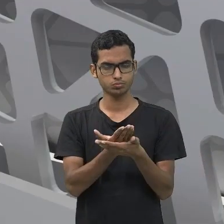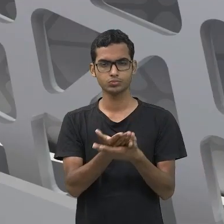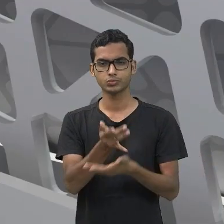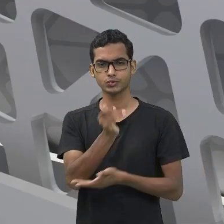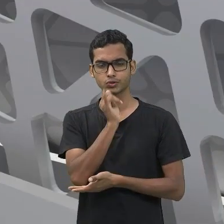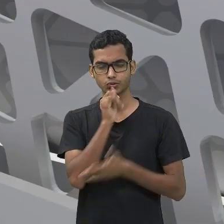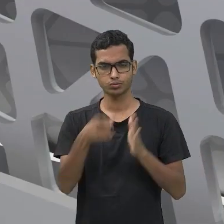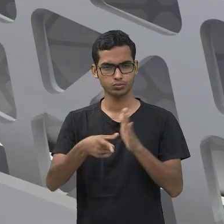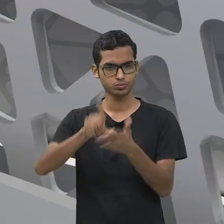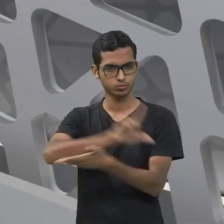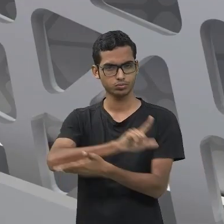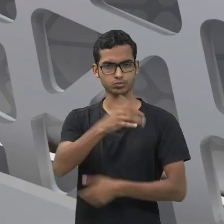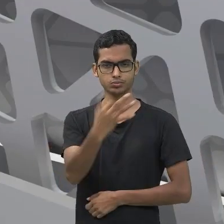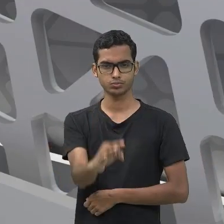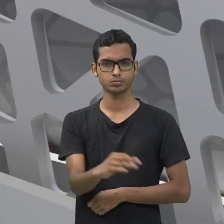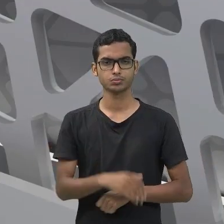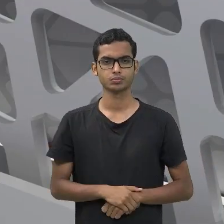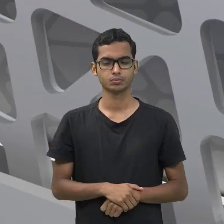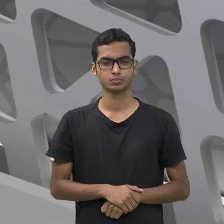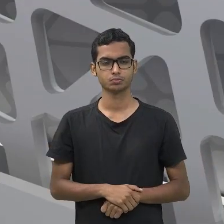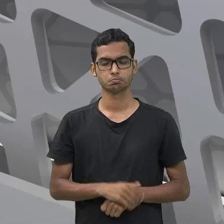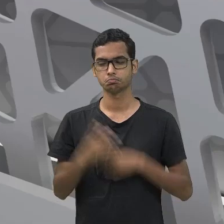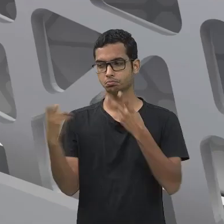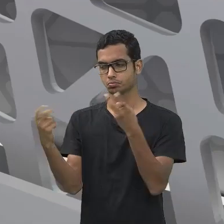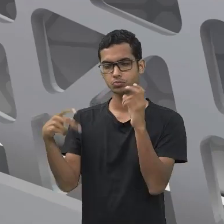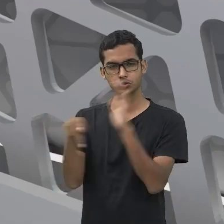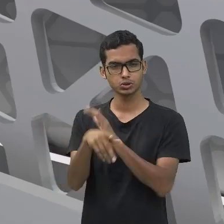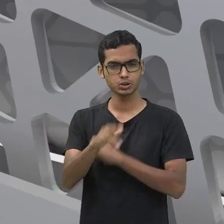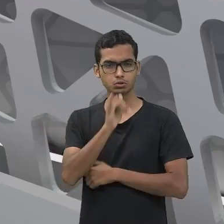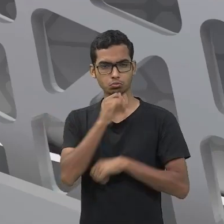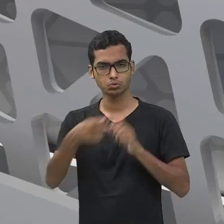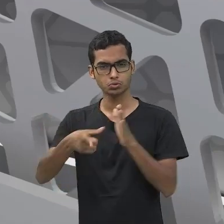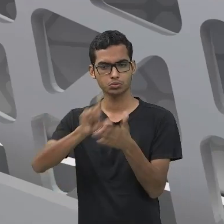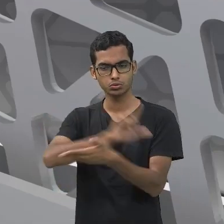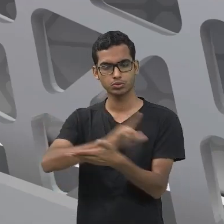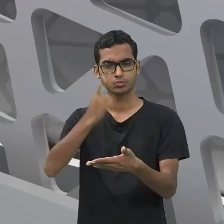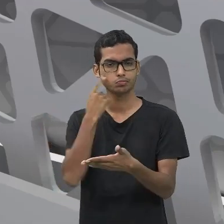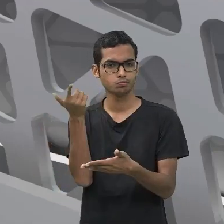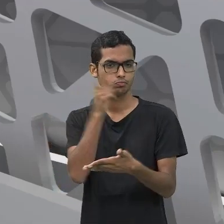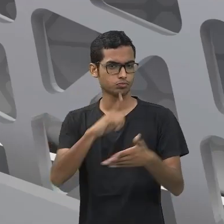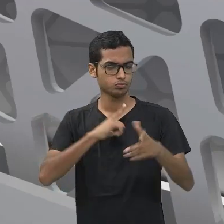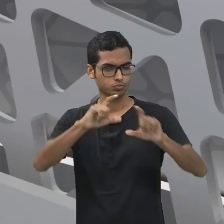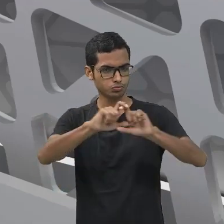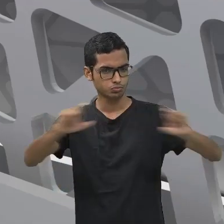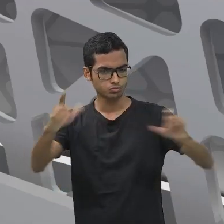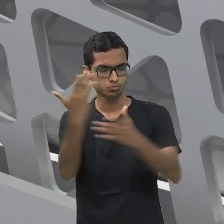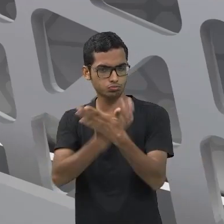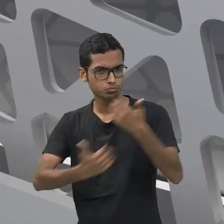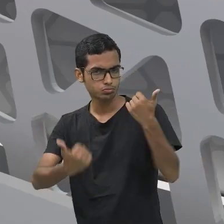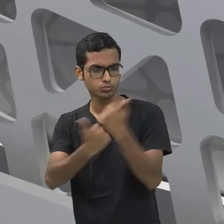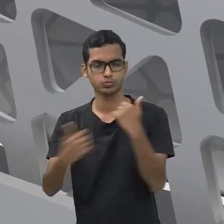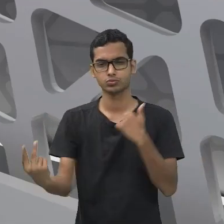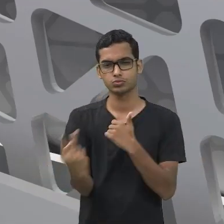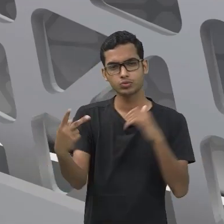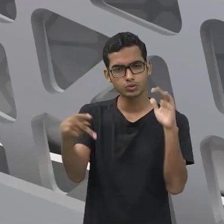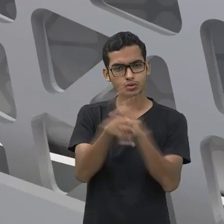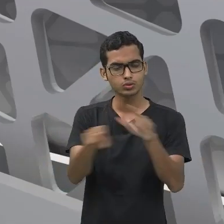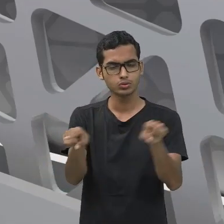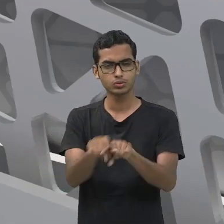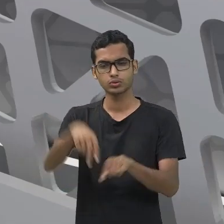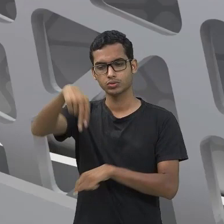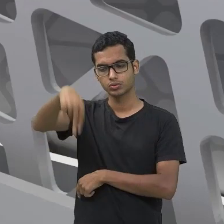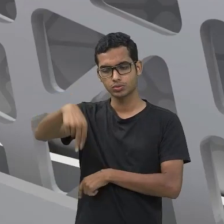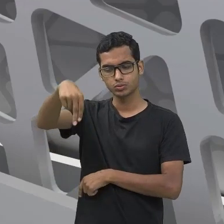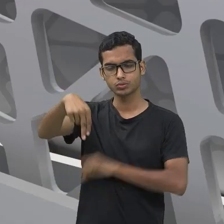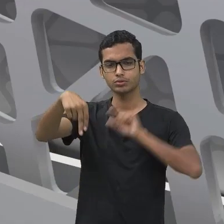exemplo anterior, ok? A gente viu que no exemplo anterior a gente tinha a nossa fórmula e a gente substituía ali no lugar do N da